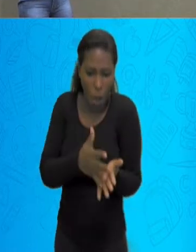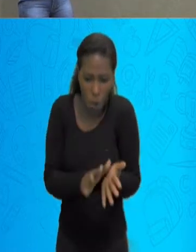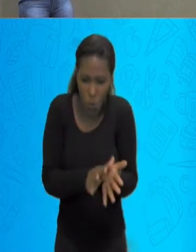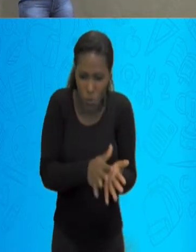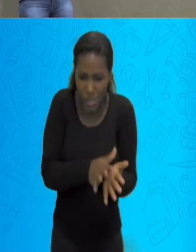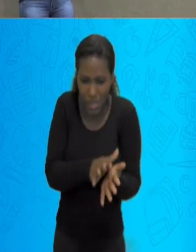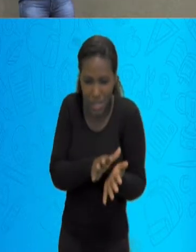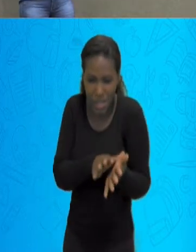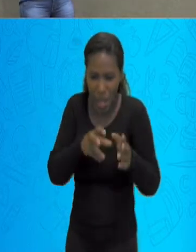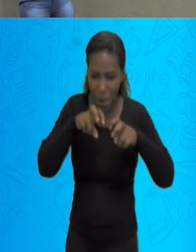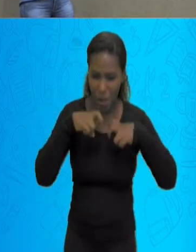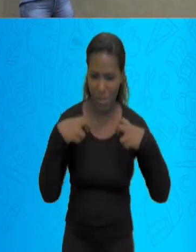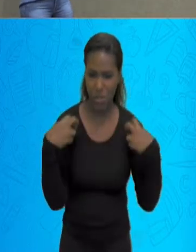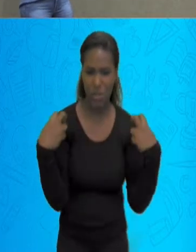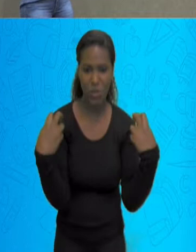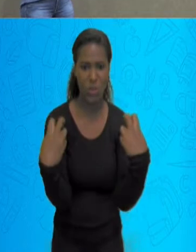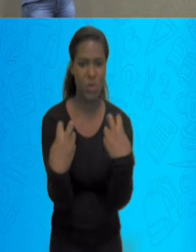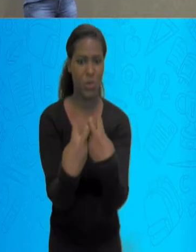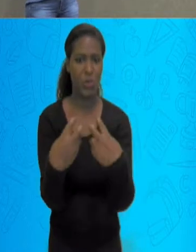a catira,